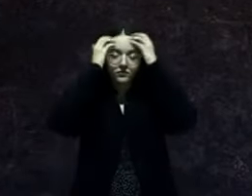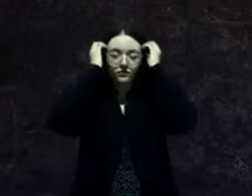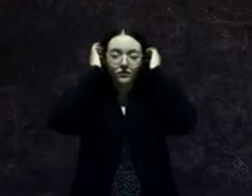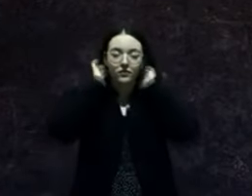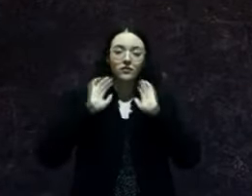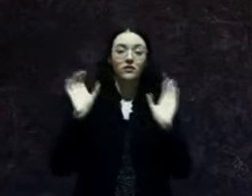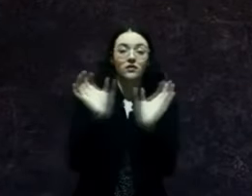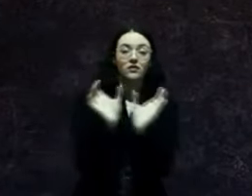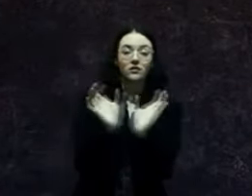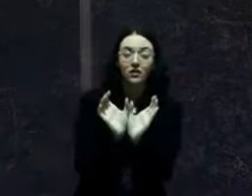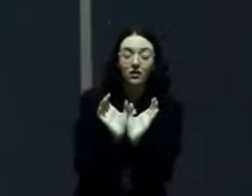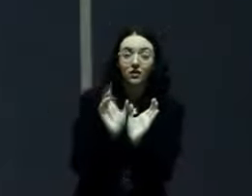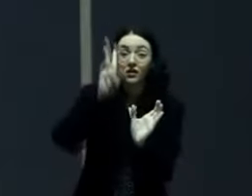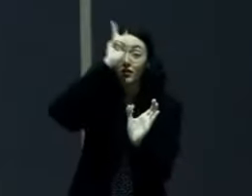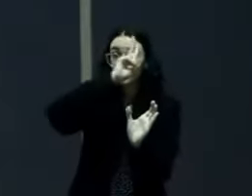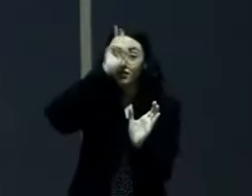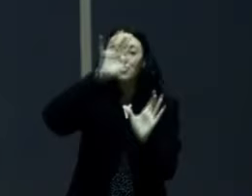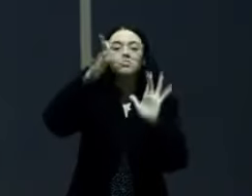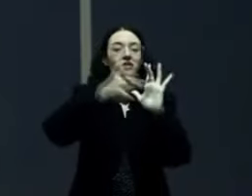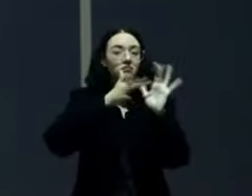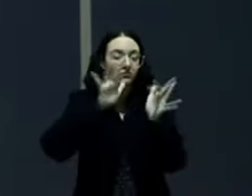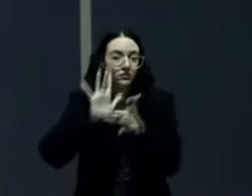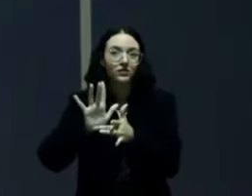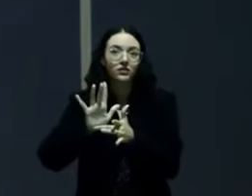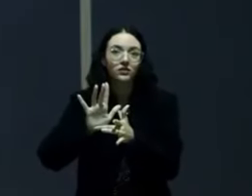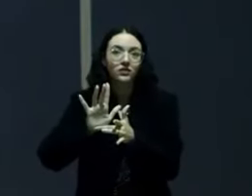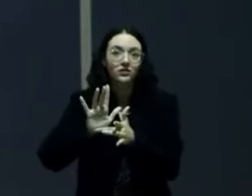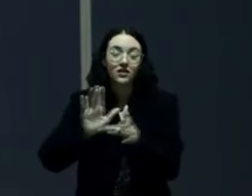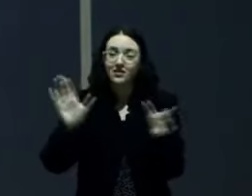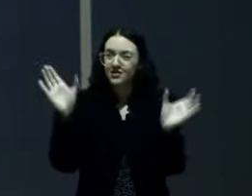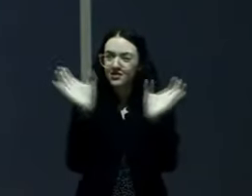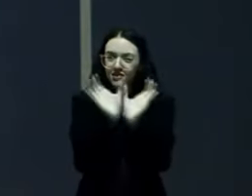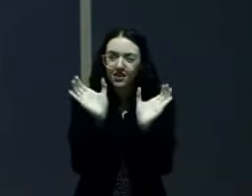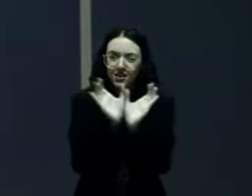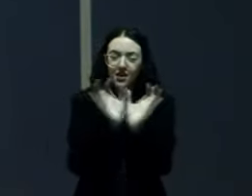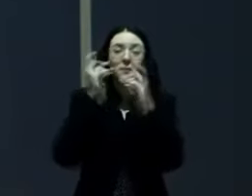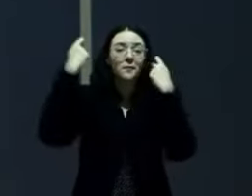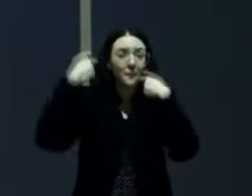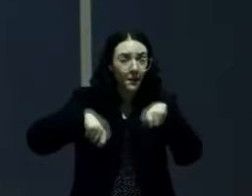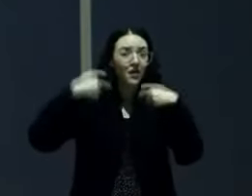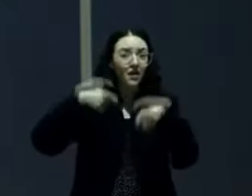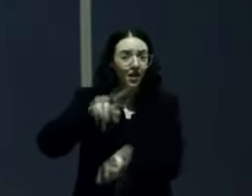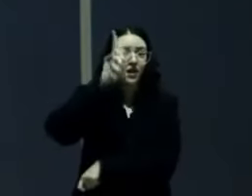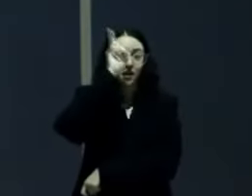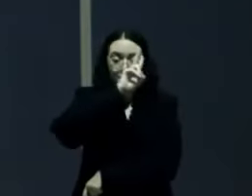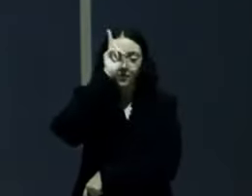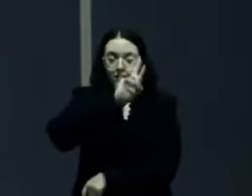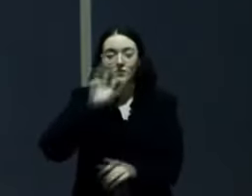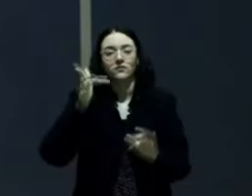dele. Não existe ceia sem lembrar de Jesus. E Paulo